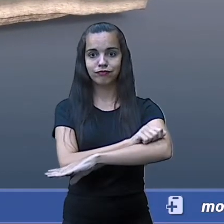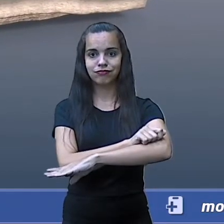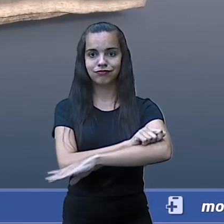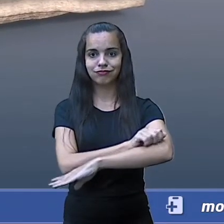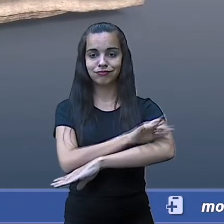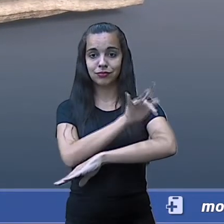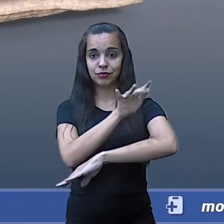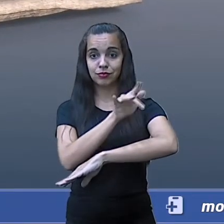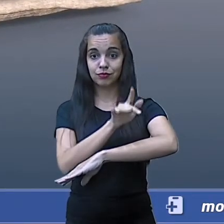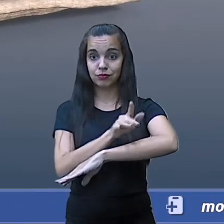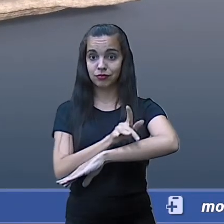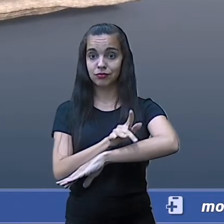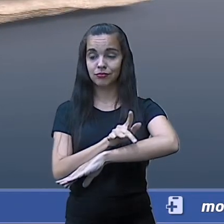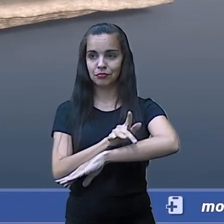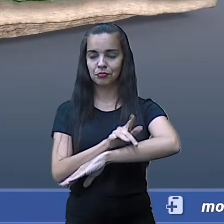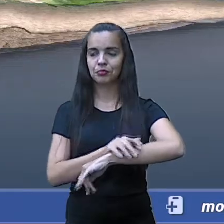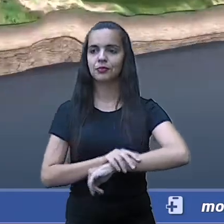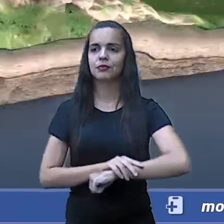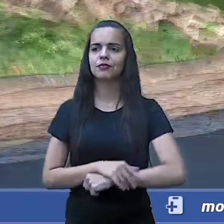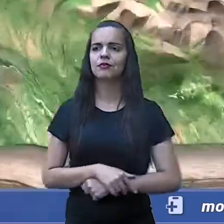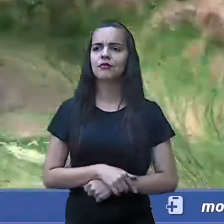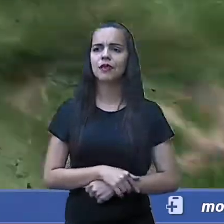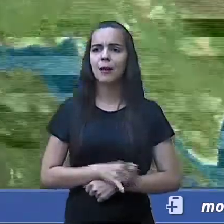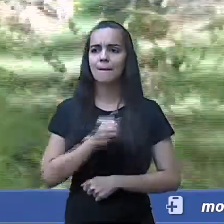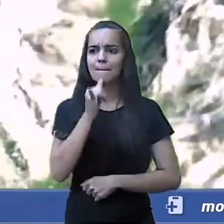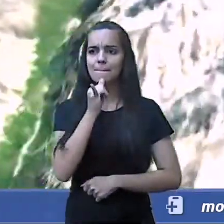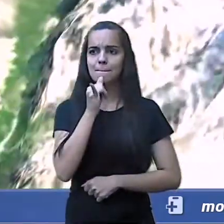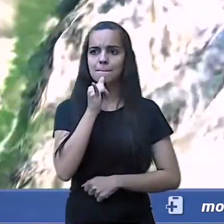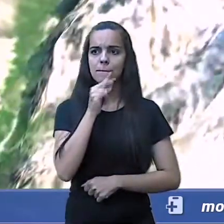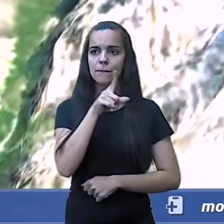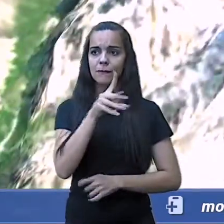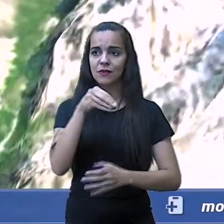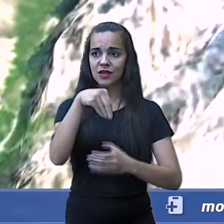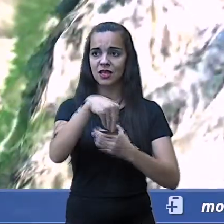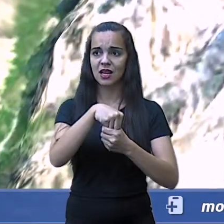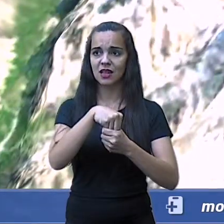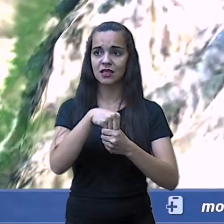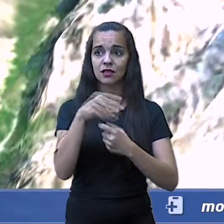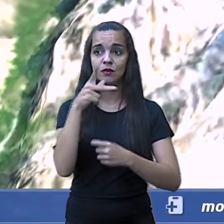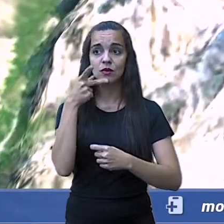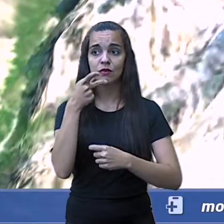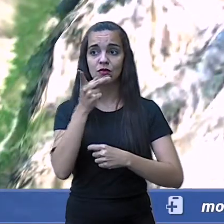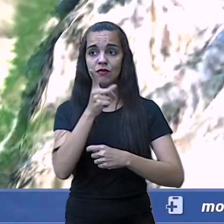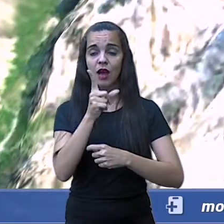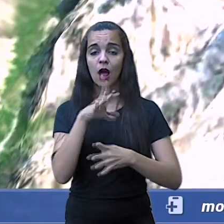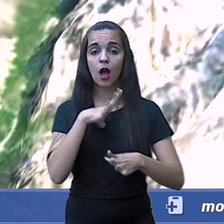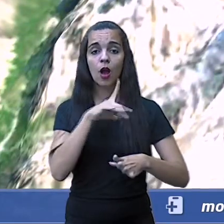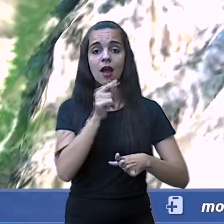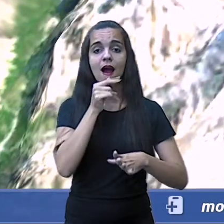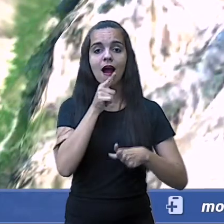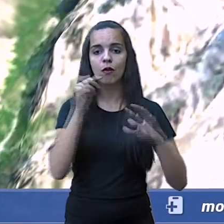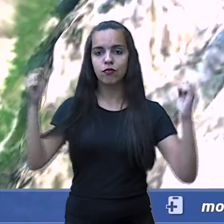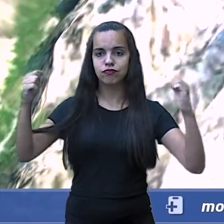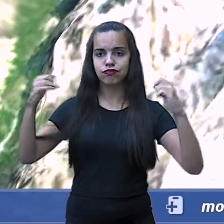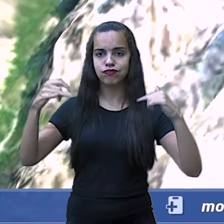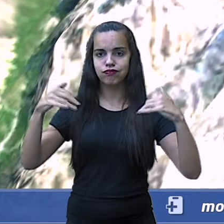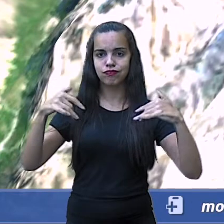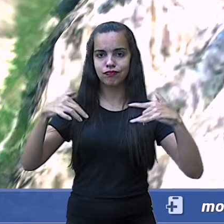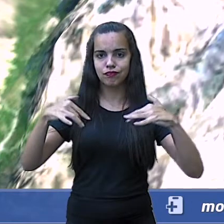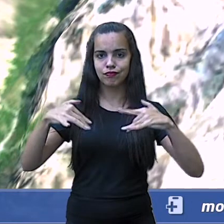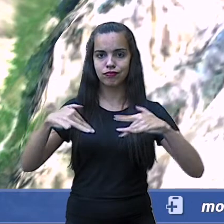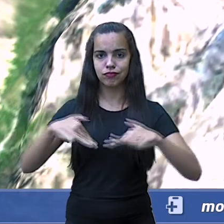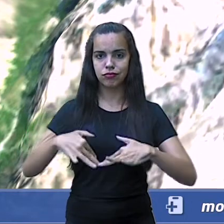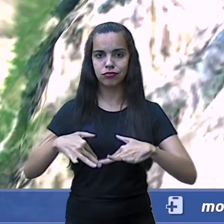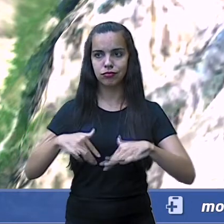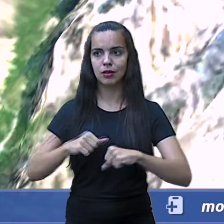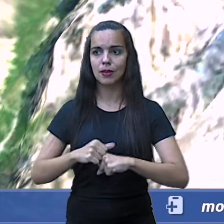Nós temos o curso superior do rio, que nós vamos falar das suas nascentes, aonde